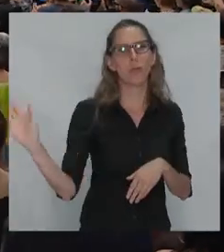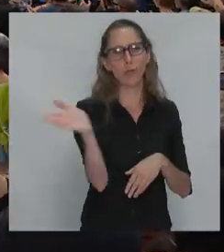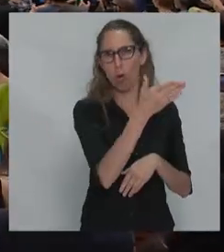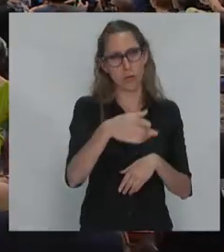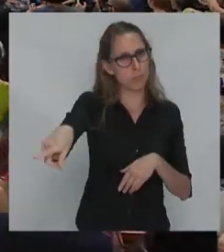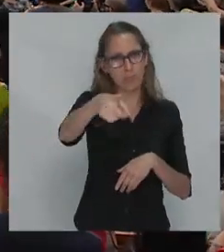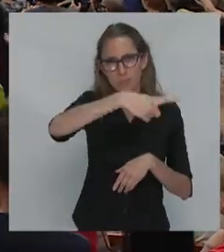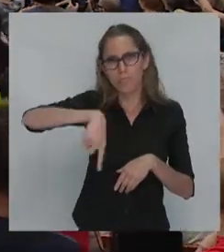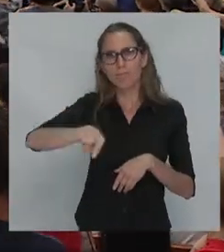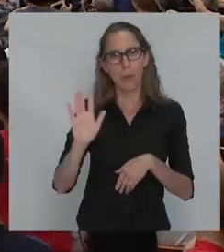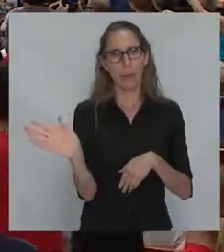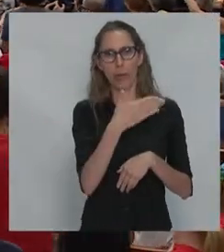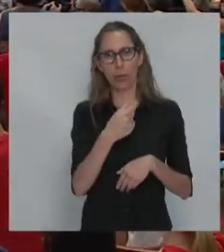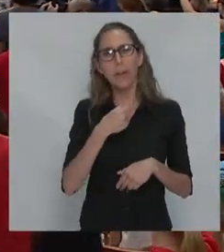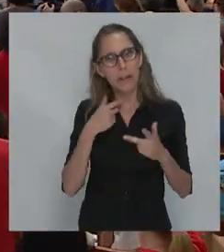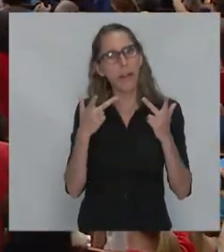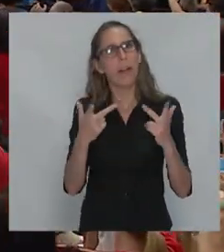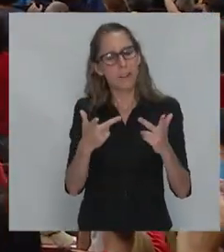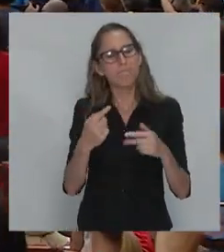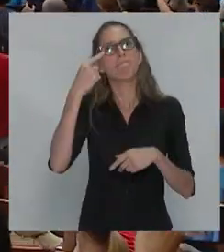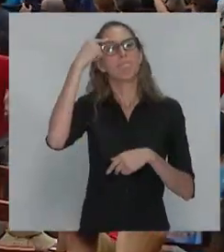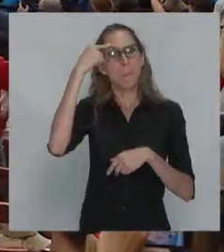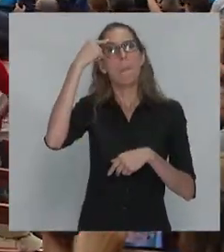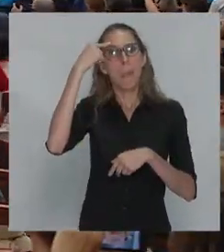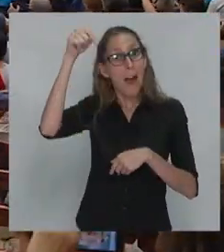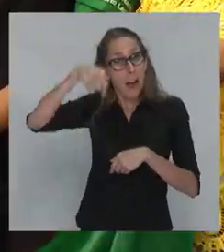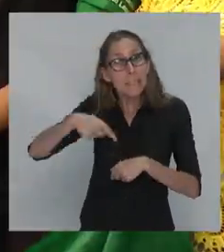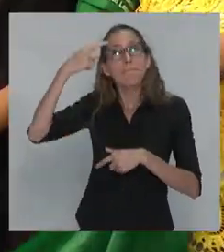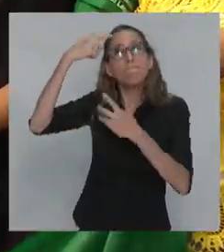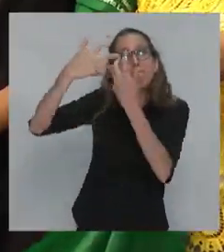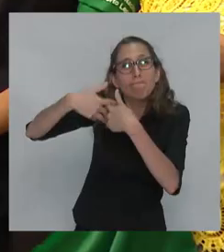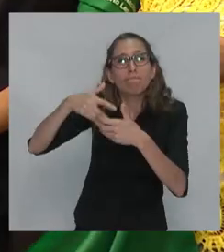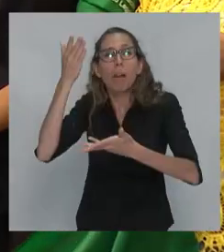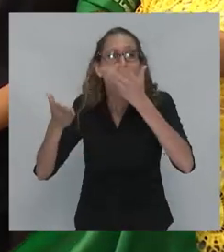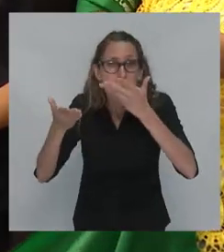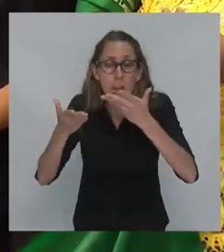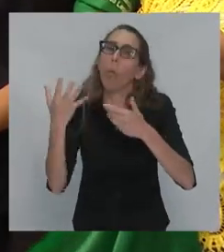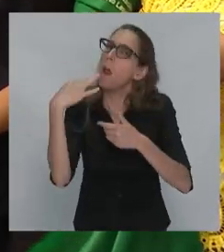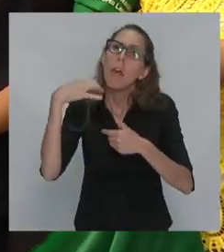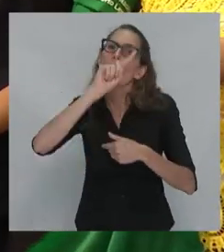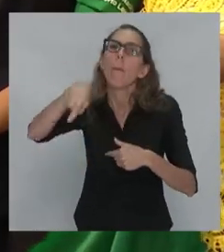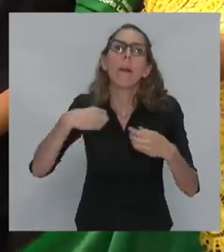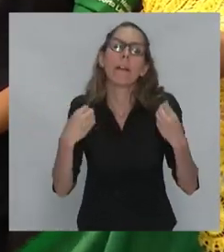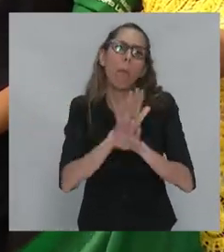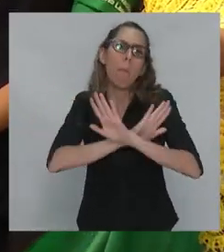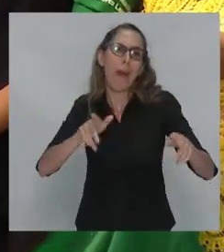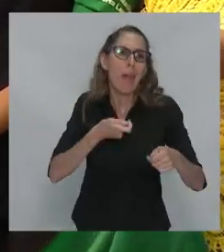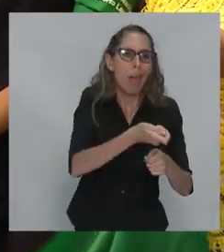esse mote de pensamento crítico, que parem de nos matar. As nossas vidas importam.